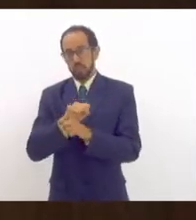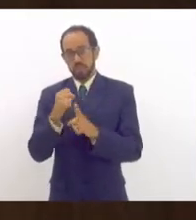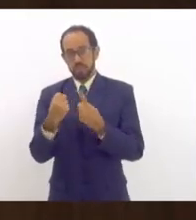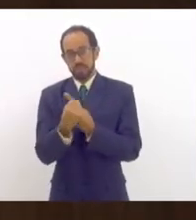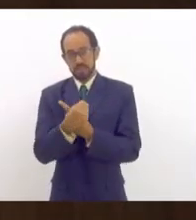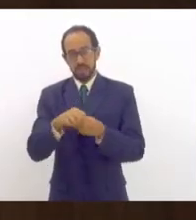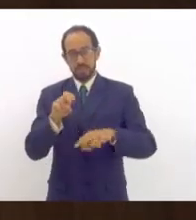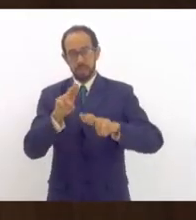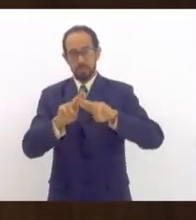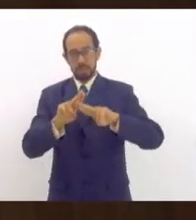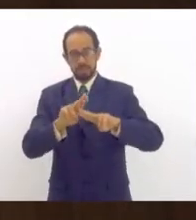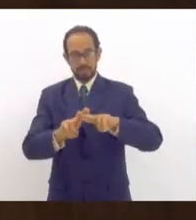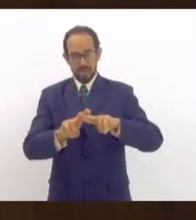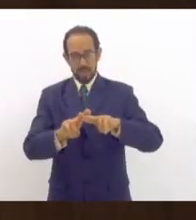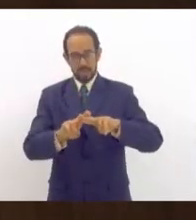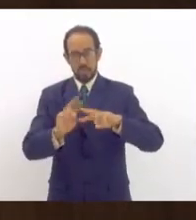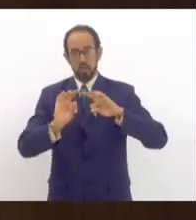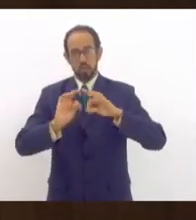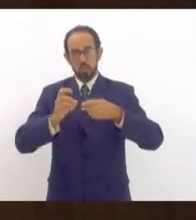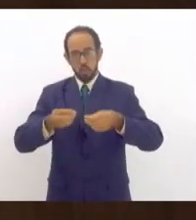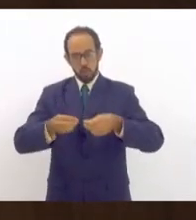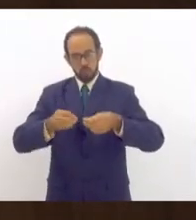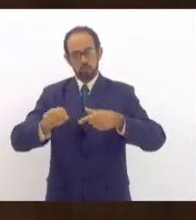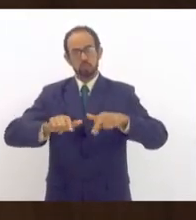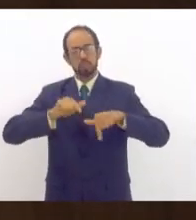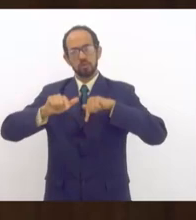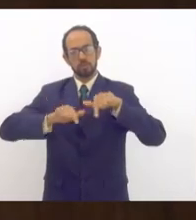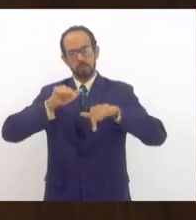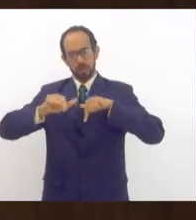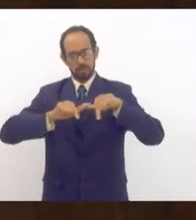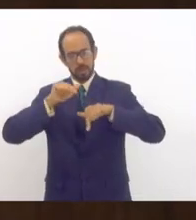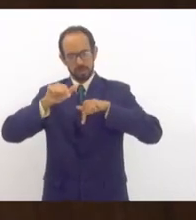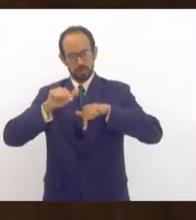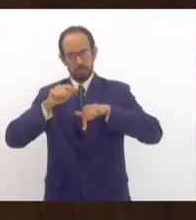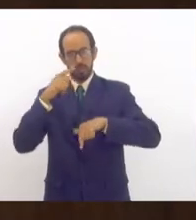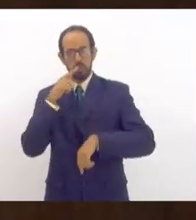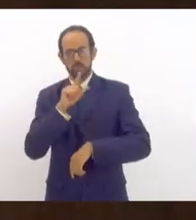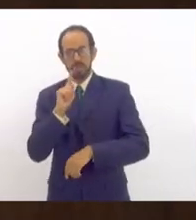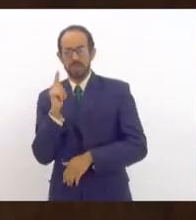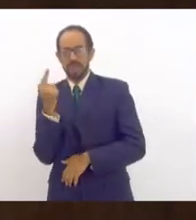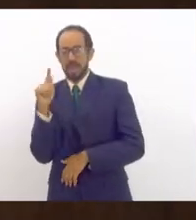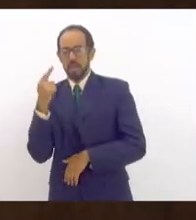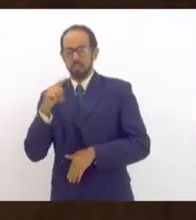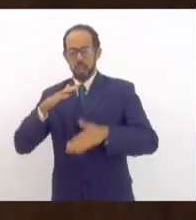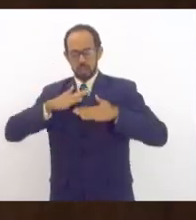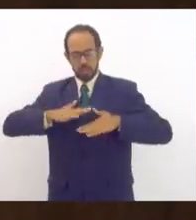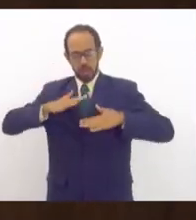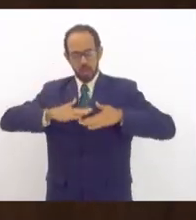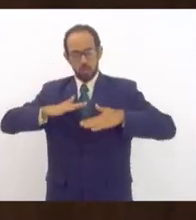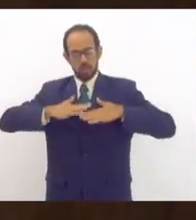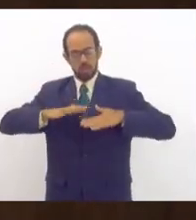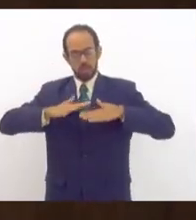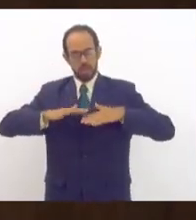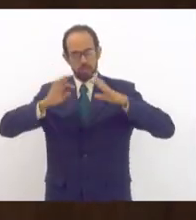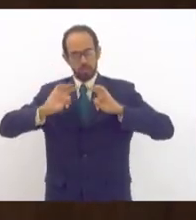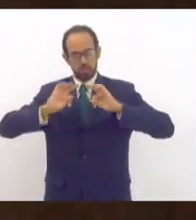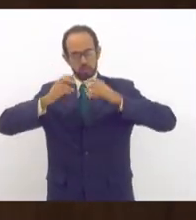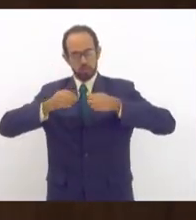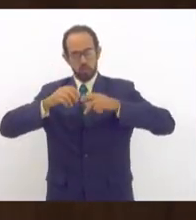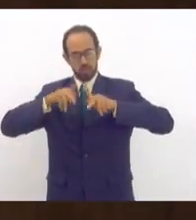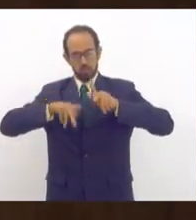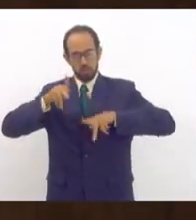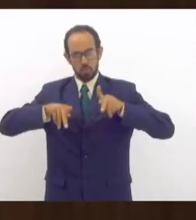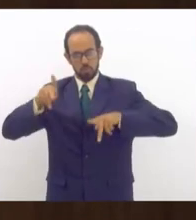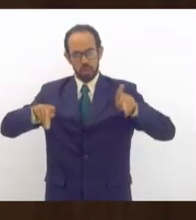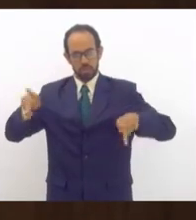penitenciária estava toda a postos para garantir a tranquilidade do bem-estar da